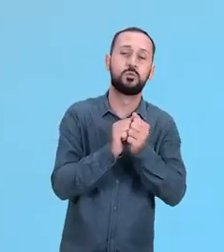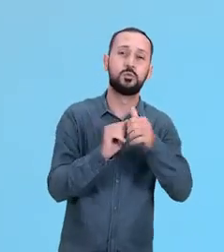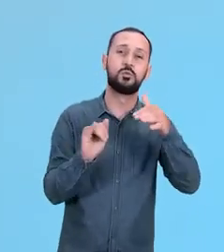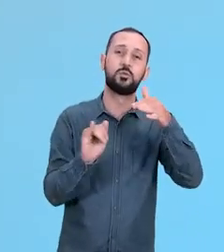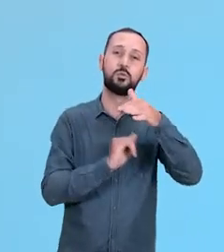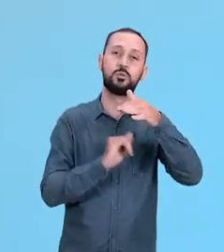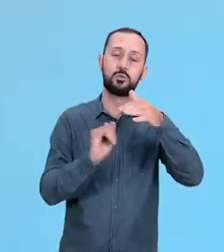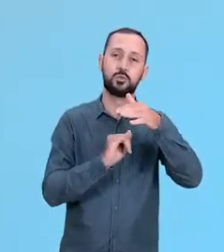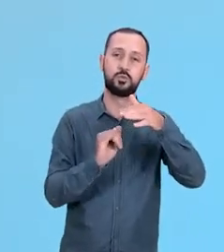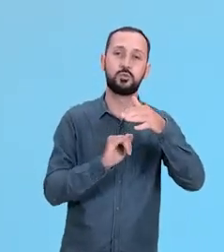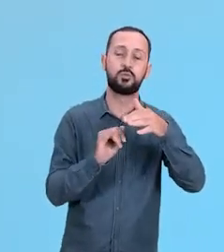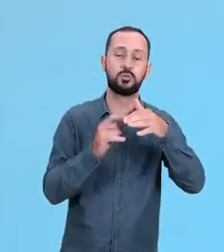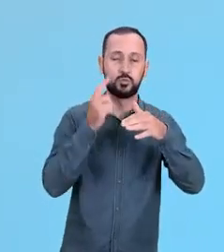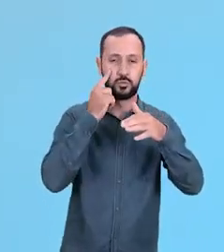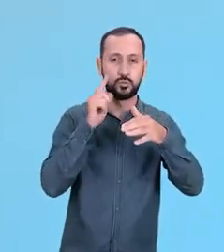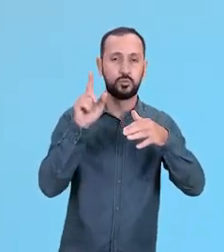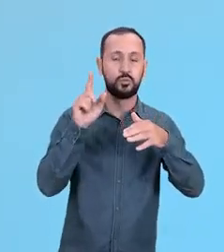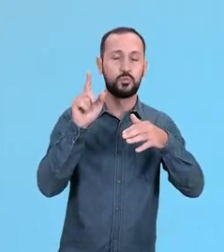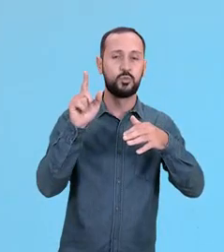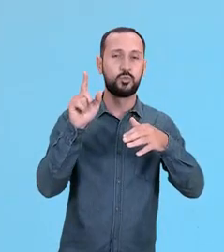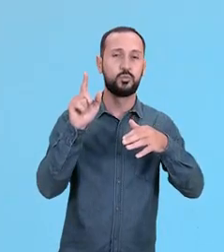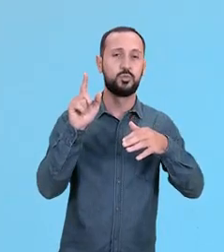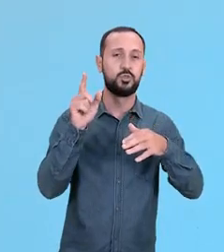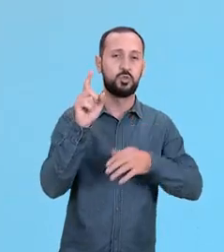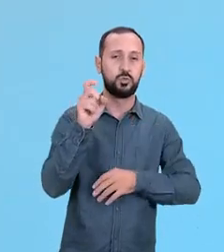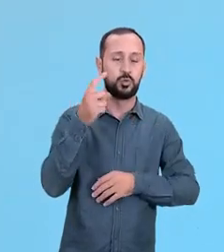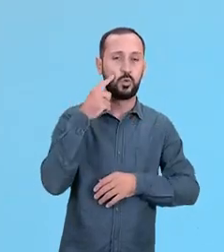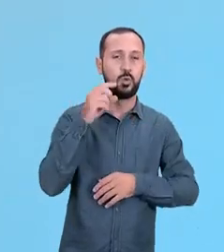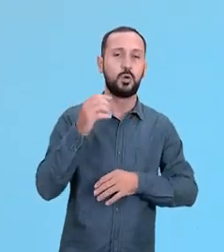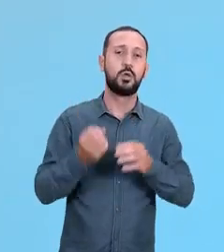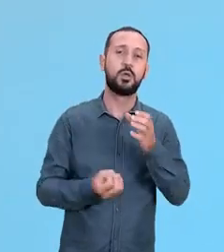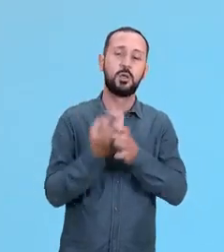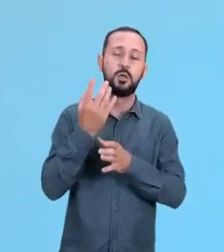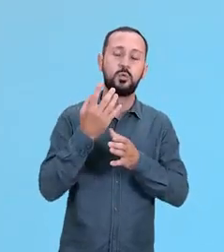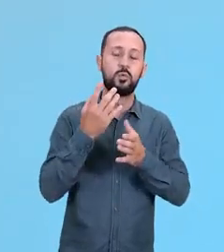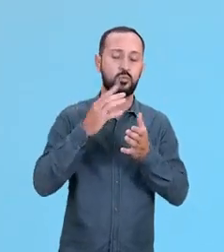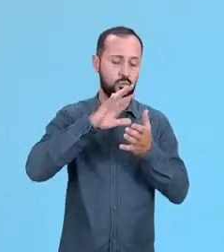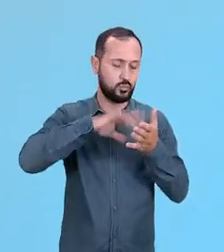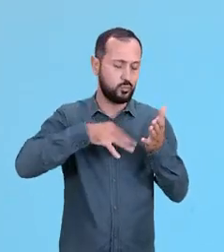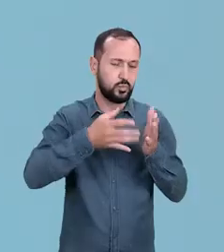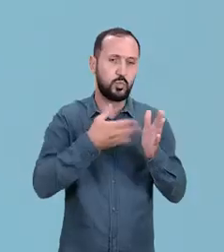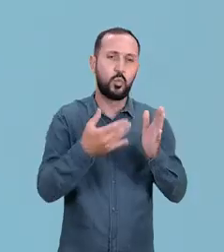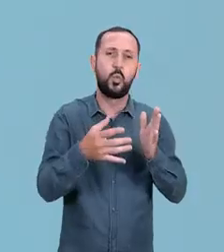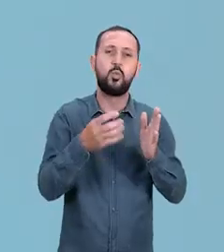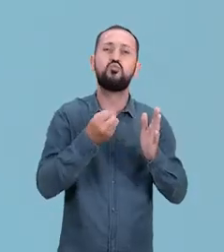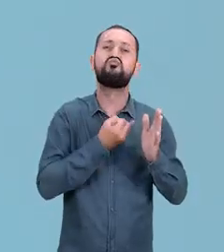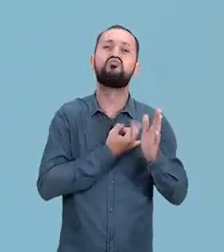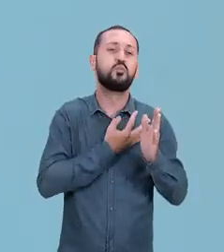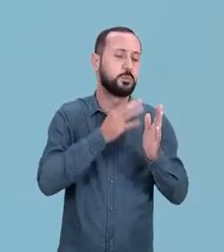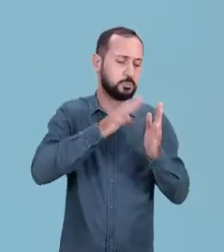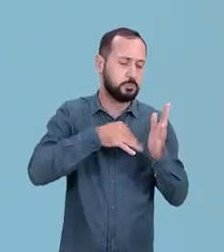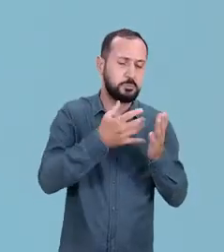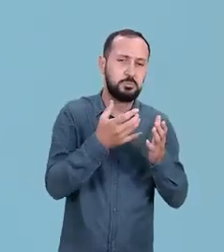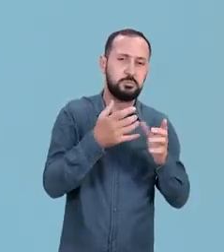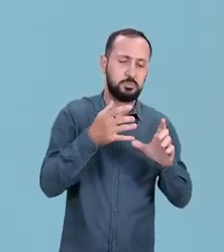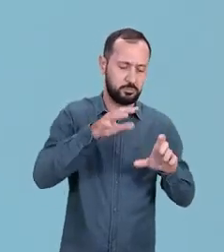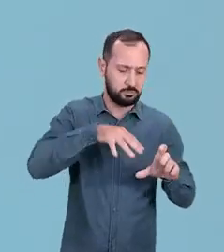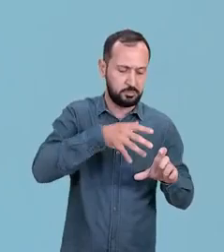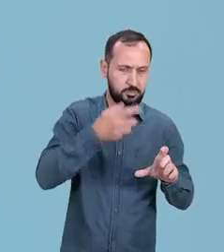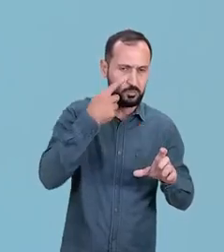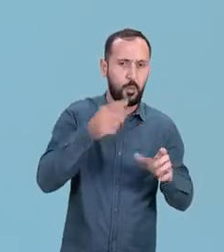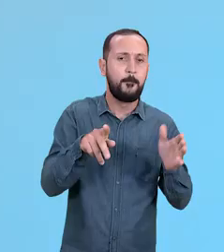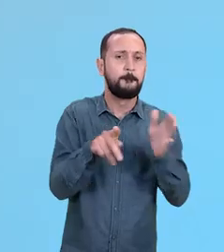com o Instituto Federal de Dourados? Buscando um código, né, ou um QR Code, ou um